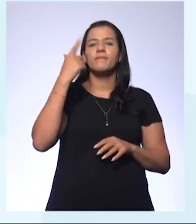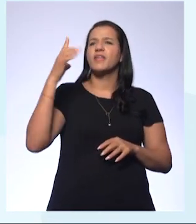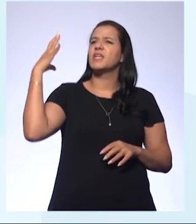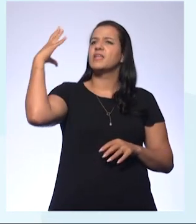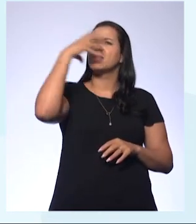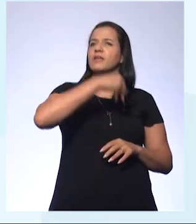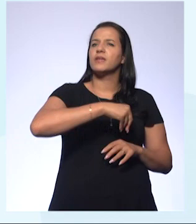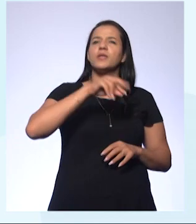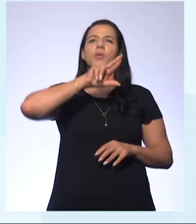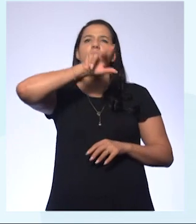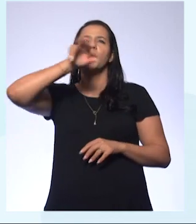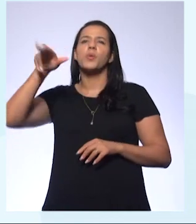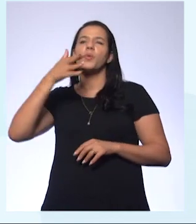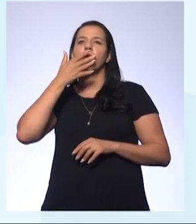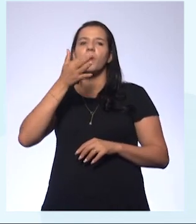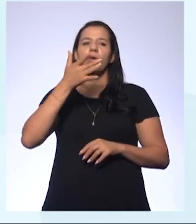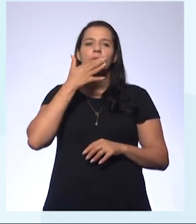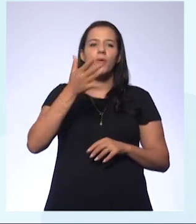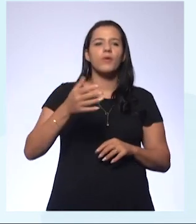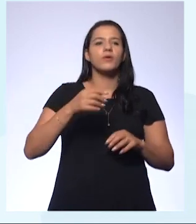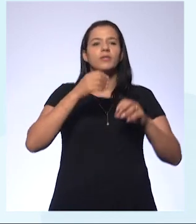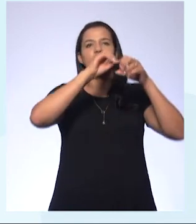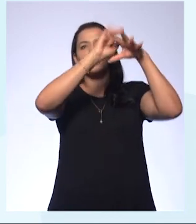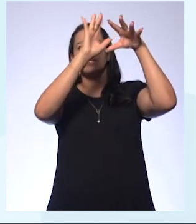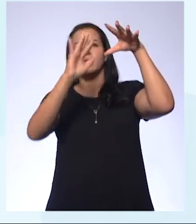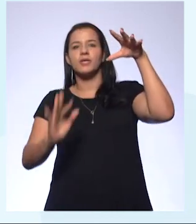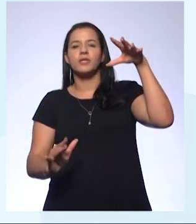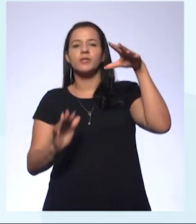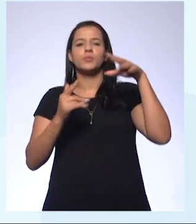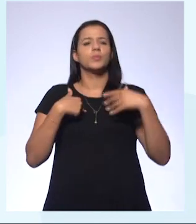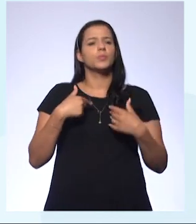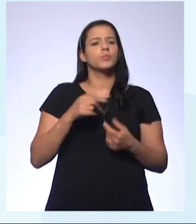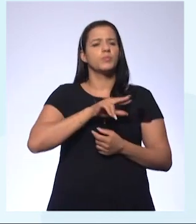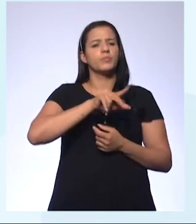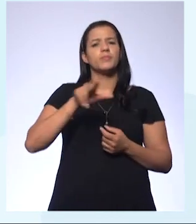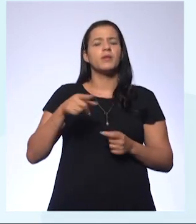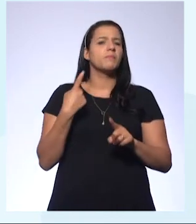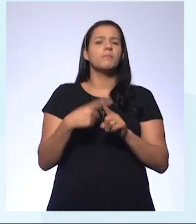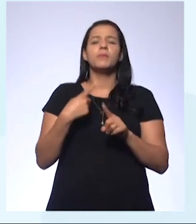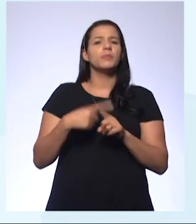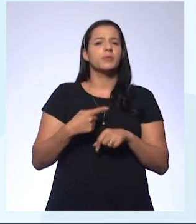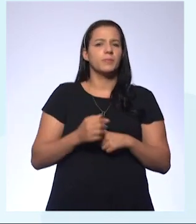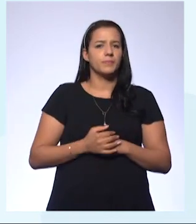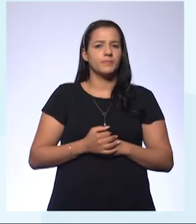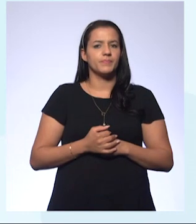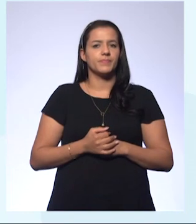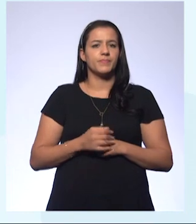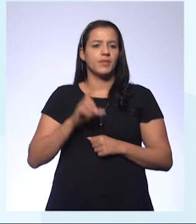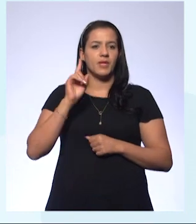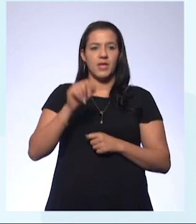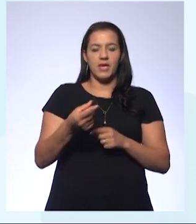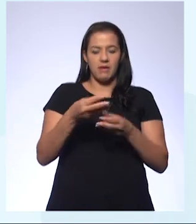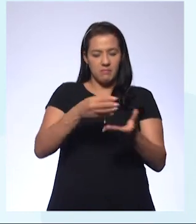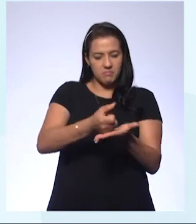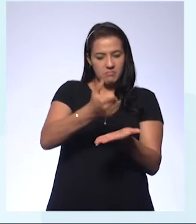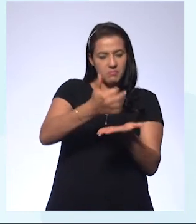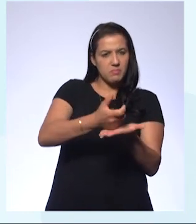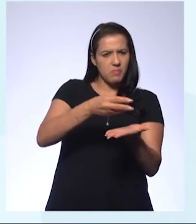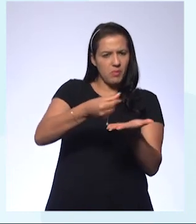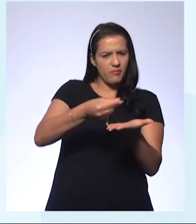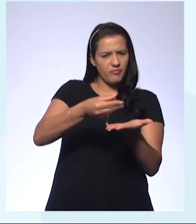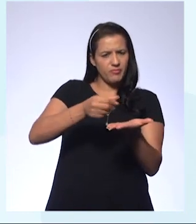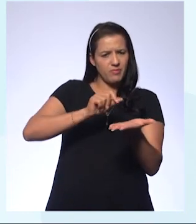Obrigada. Aqui a gente tem um exemplo muito prático de onde nós vemos isso. Fogos de artifício. Então,